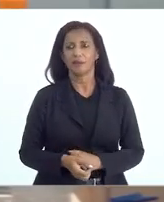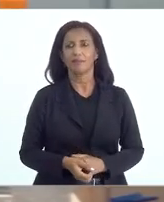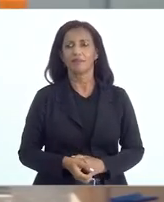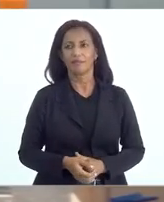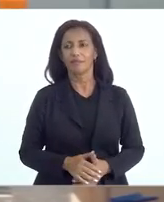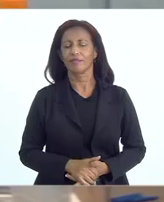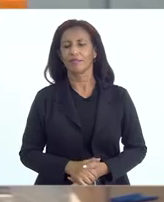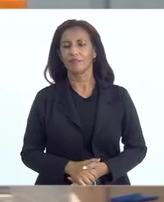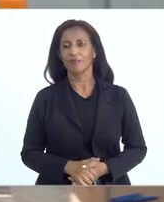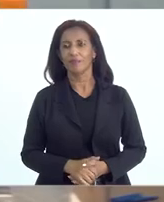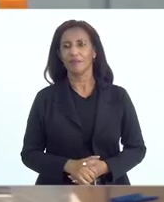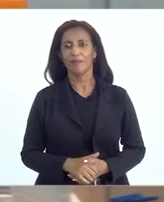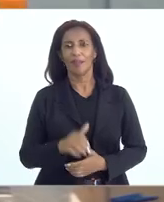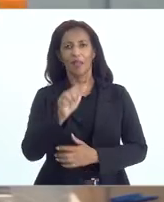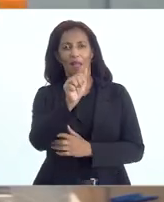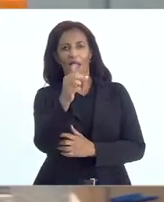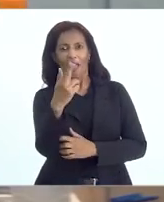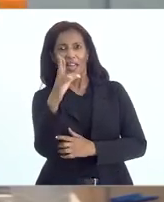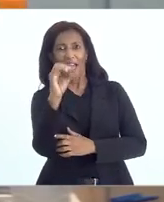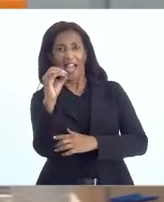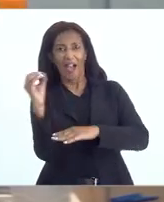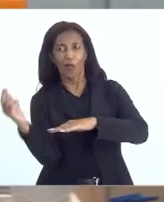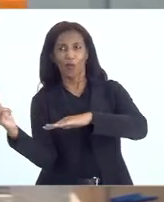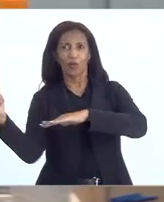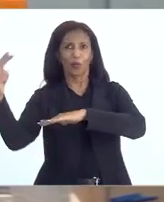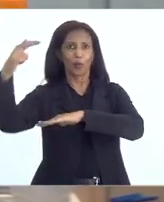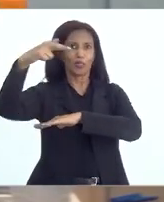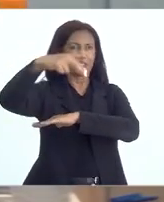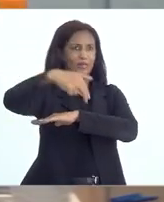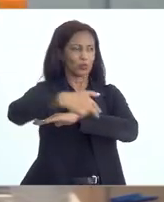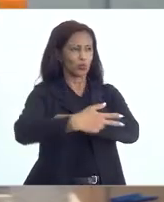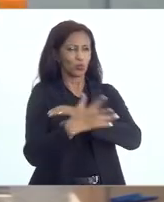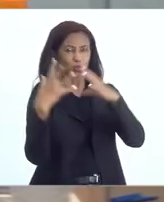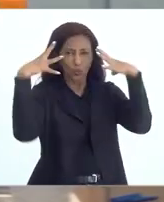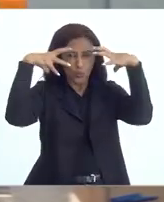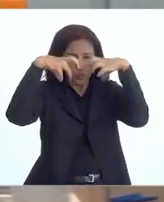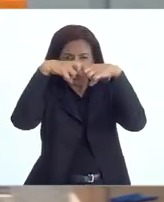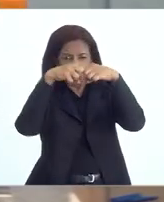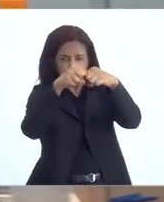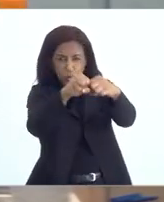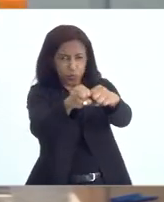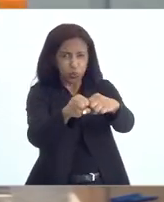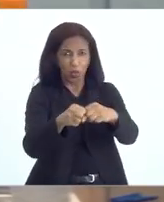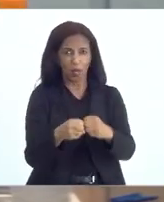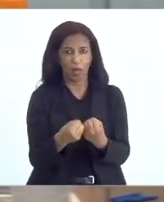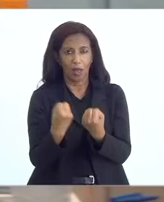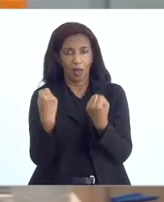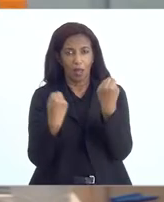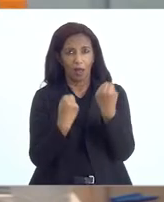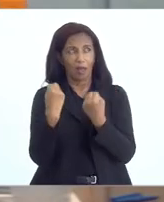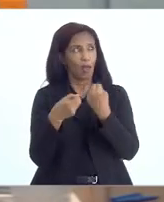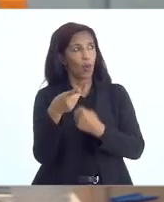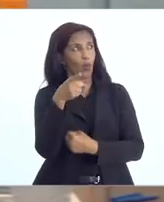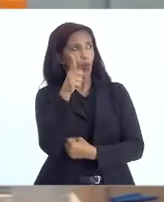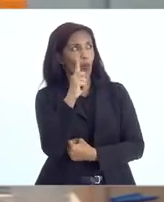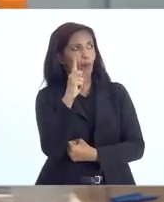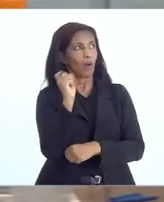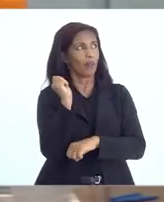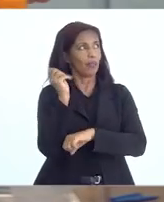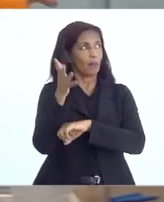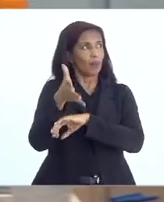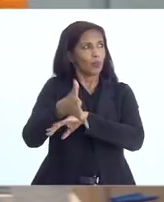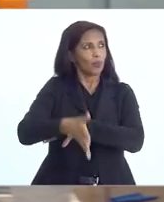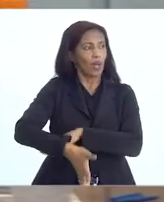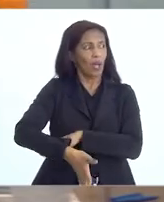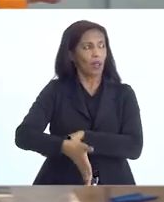Destro passando pelo arco Metropolitano Depois de andar alguns quilômetros no ar totalmente apagado uma viatura uma hora da manhã é